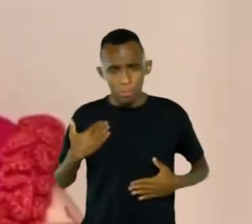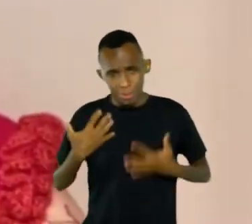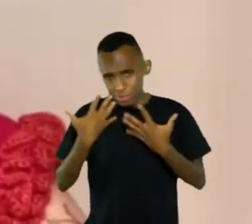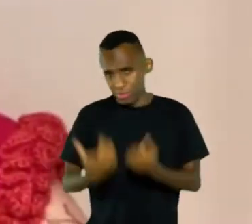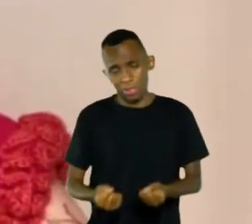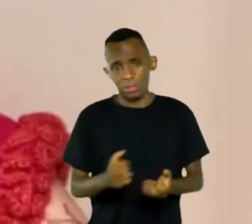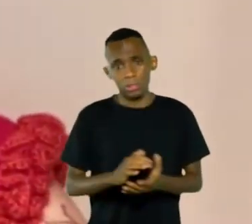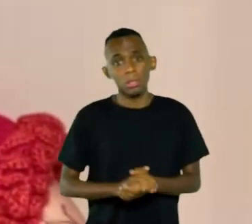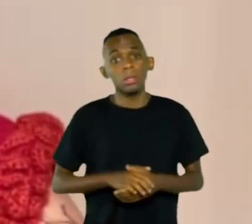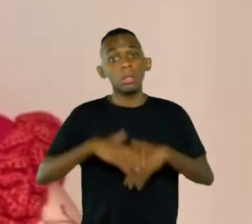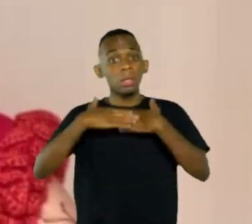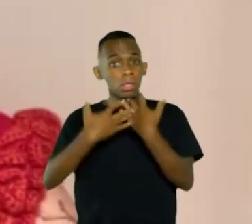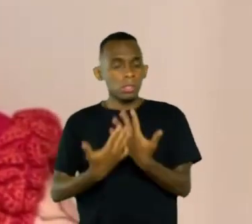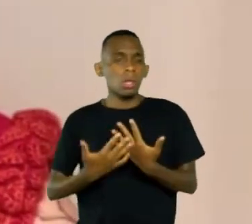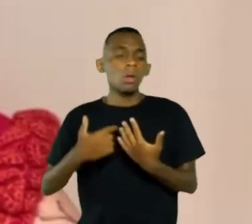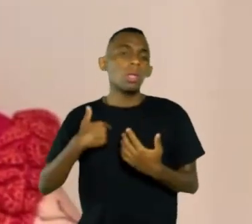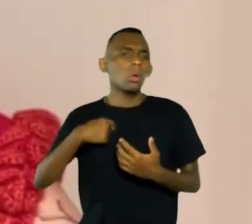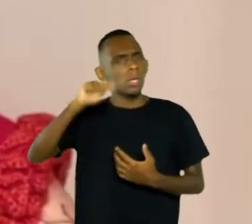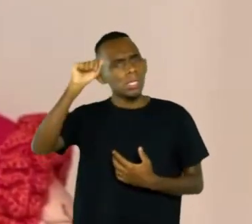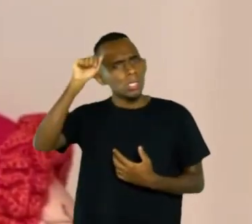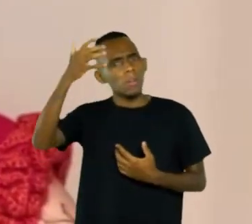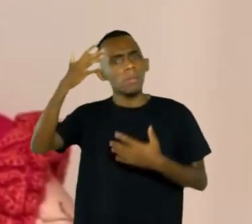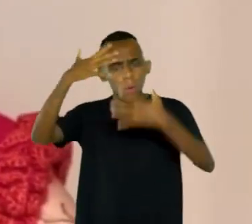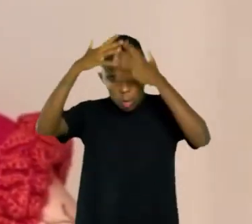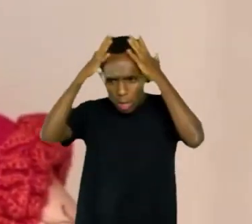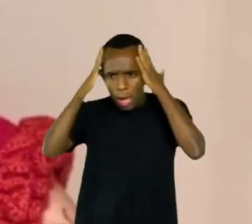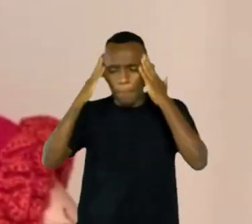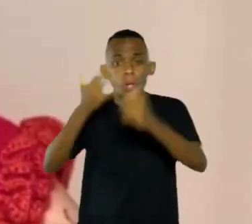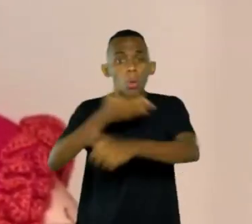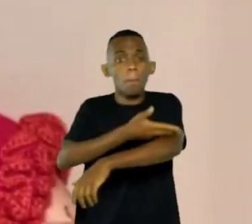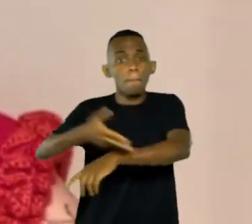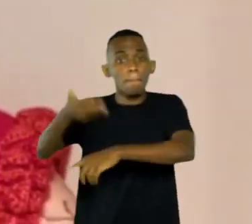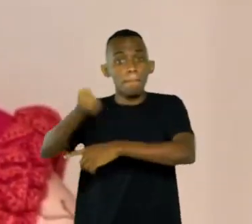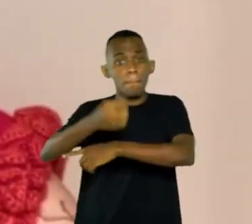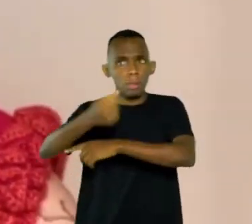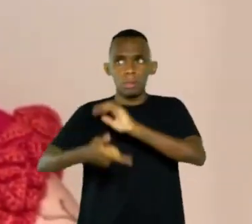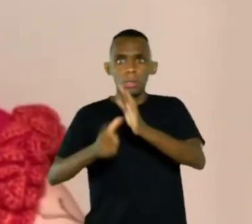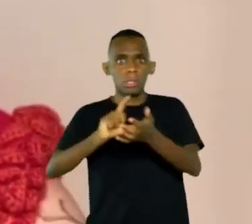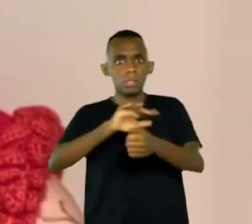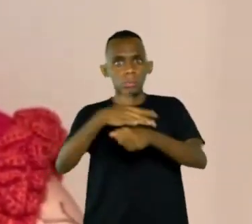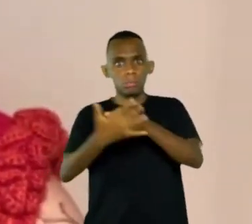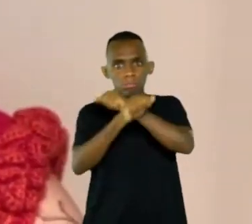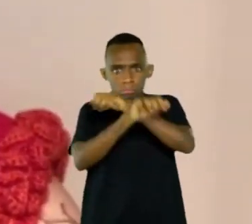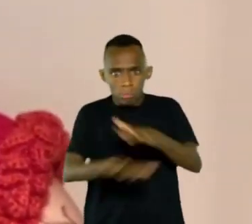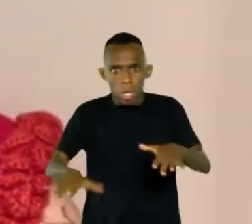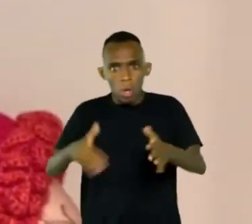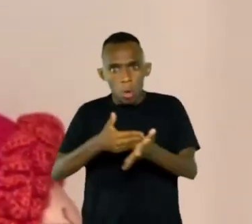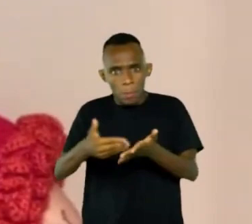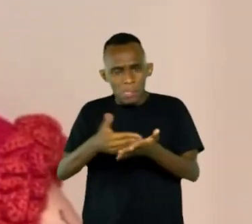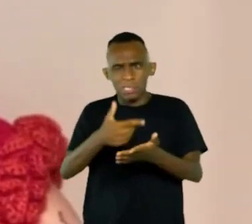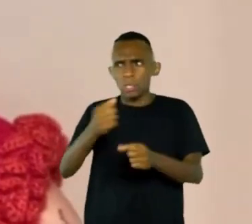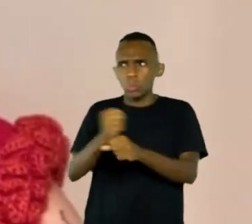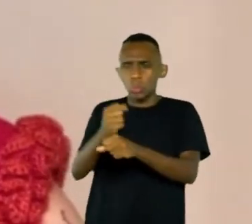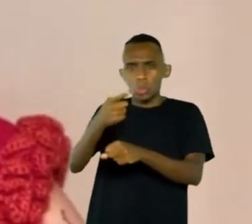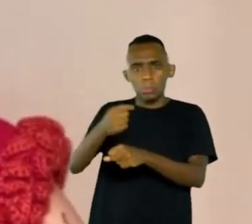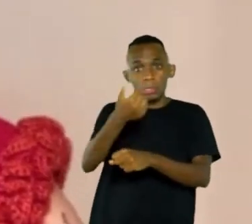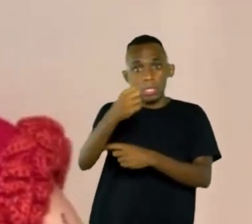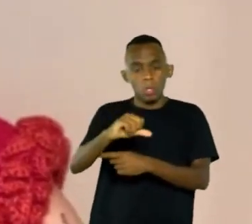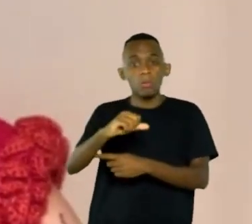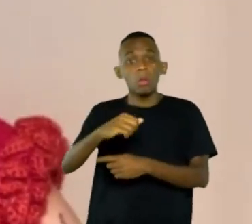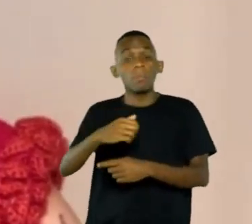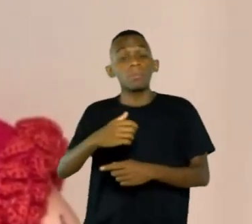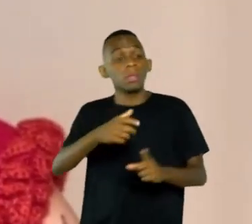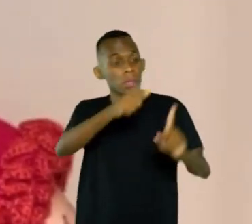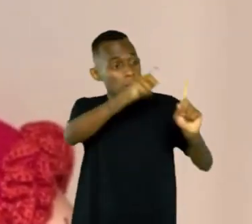assunto, resolvi deixar meu cabelo branco em 2019, foi antes da pandemia. E uma das pessoas que mais me incentivou foi o